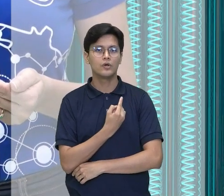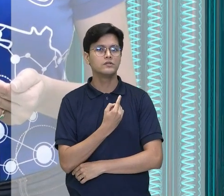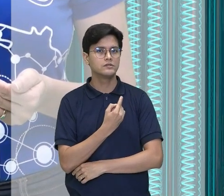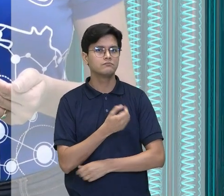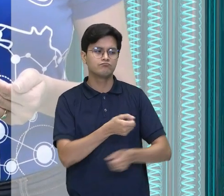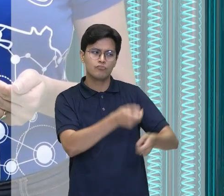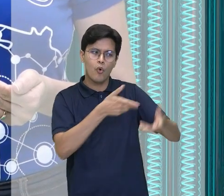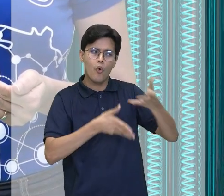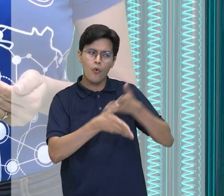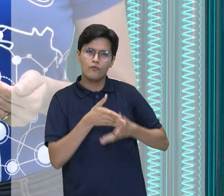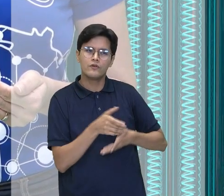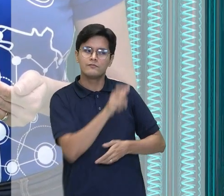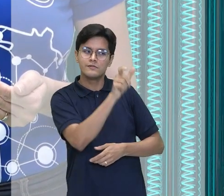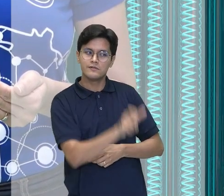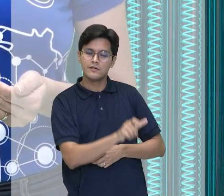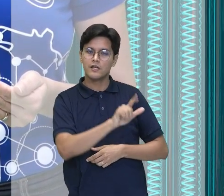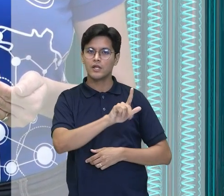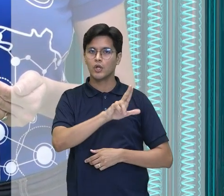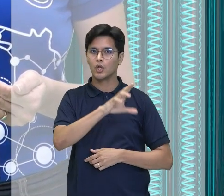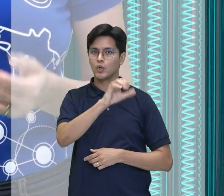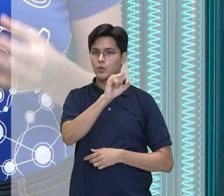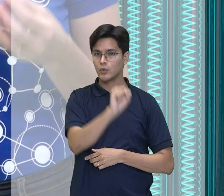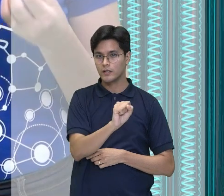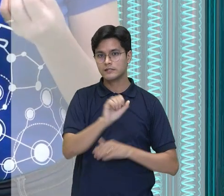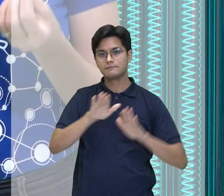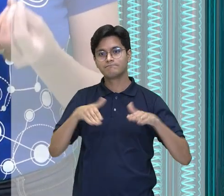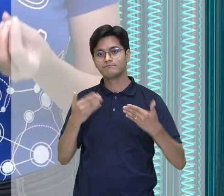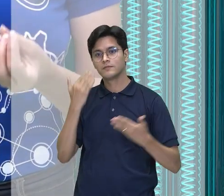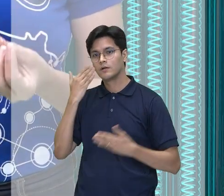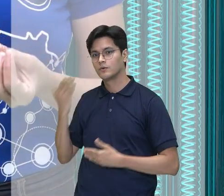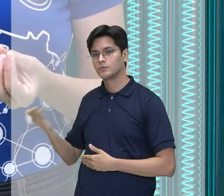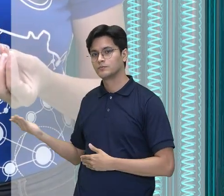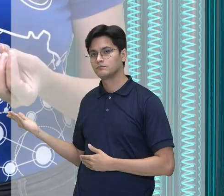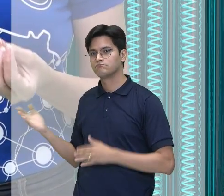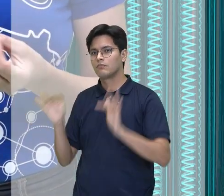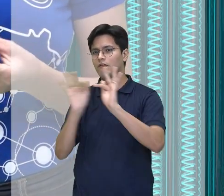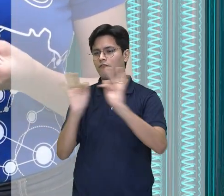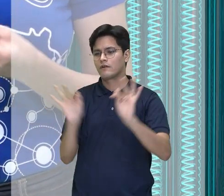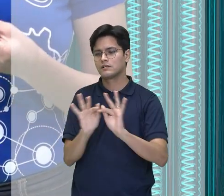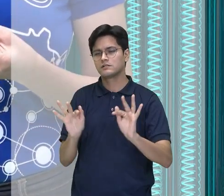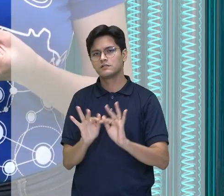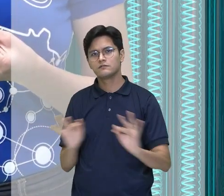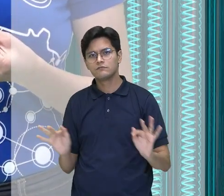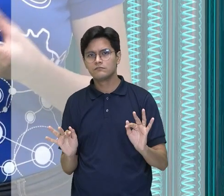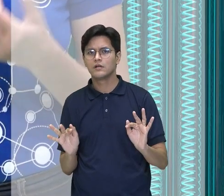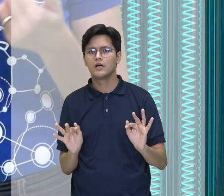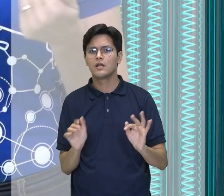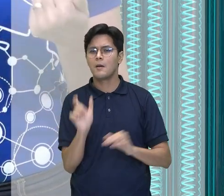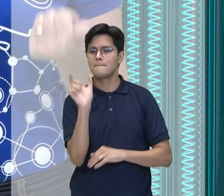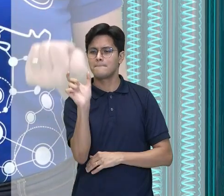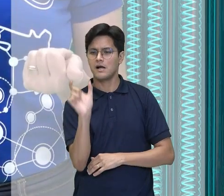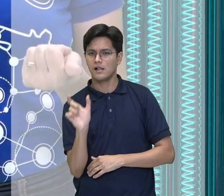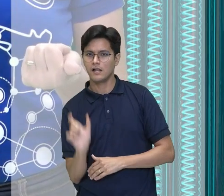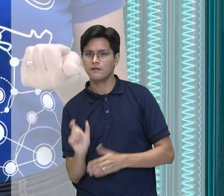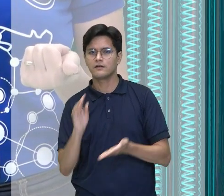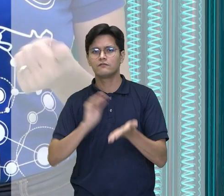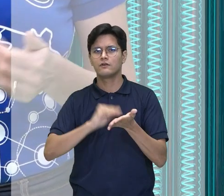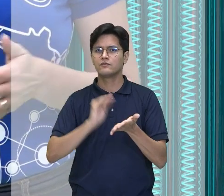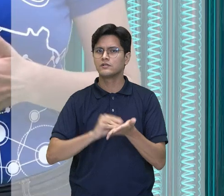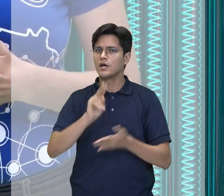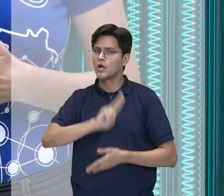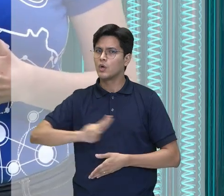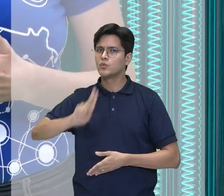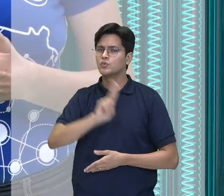Lucas. Então, para todos esses espaços aqui, qual é o pronome que eu vou utilizar? Eu vou utilizar o